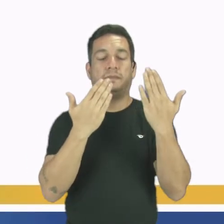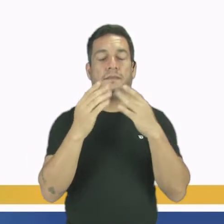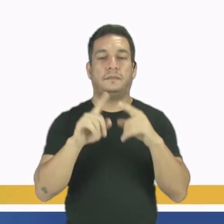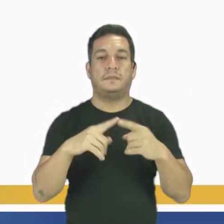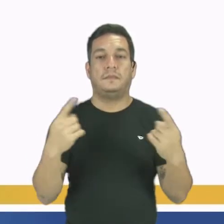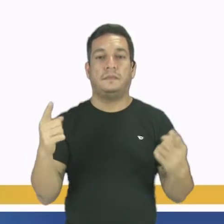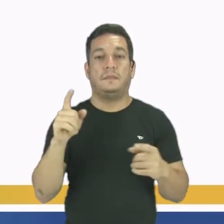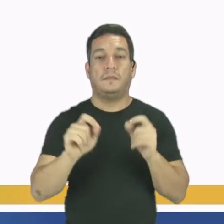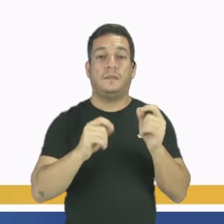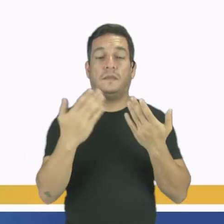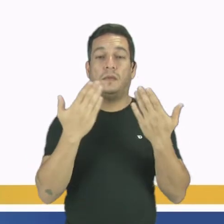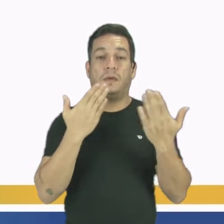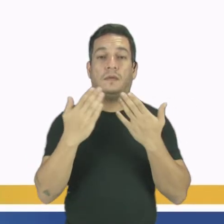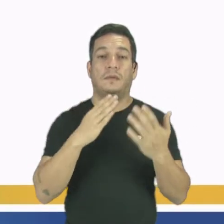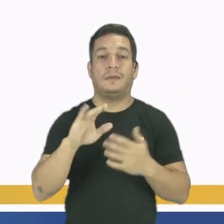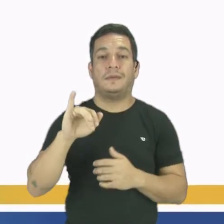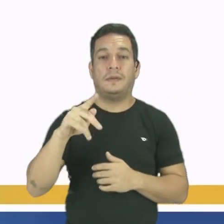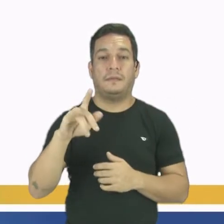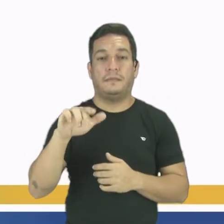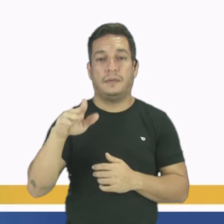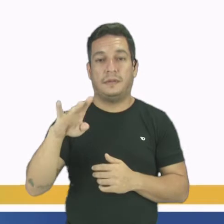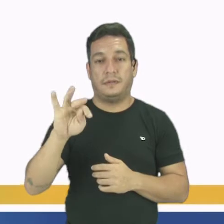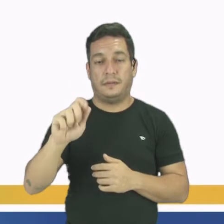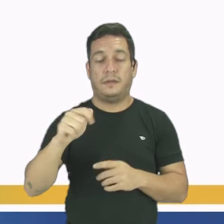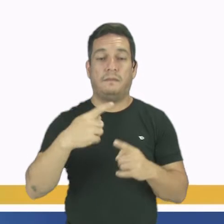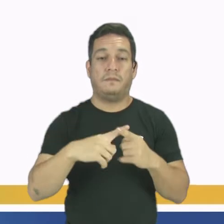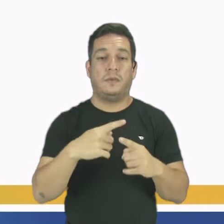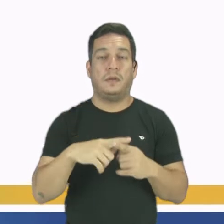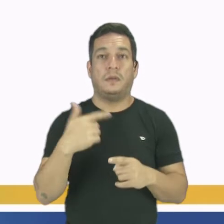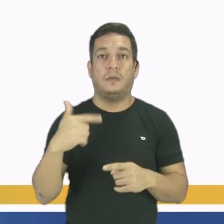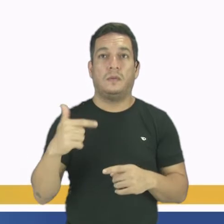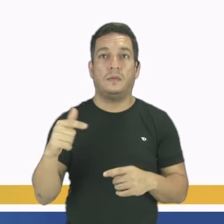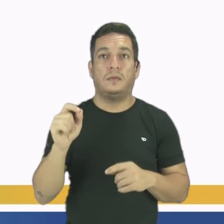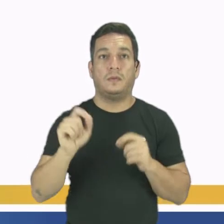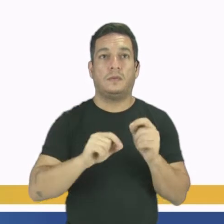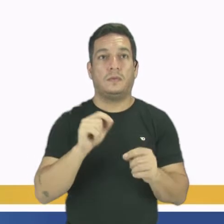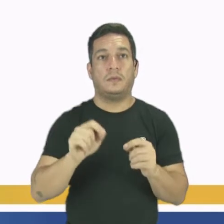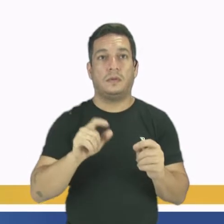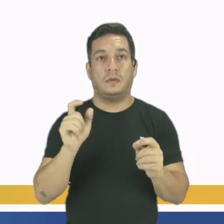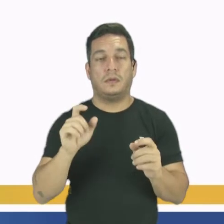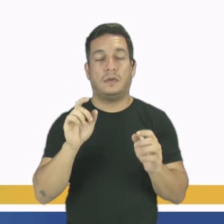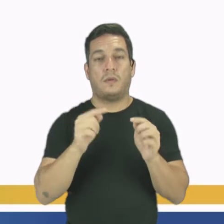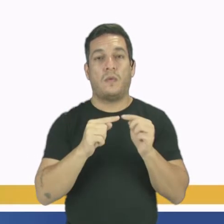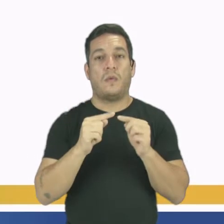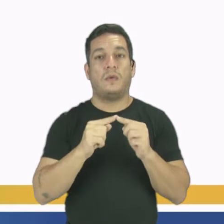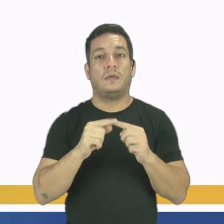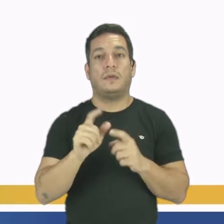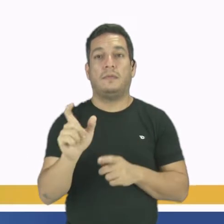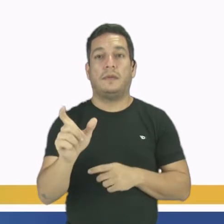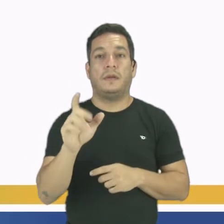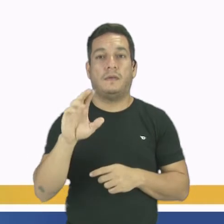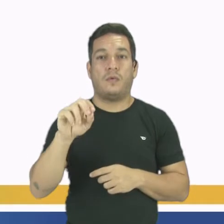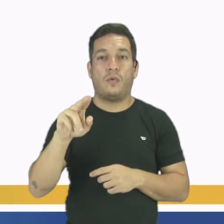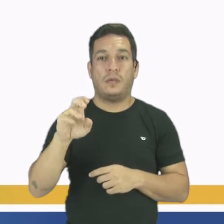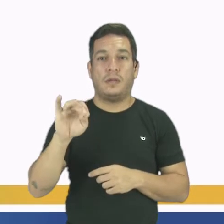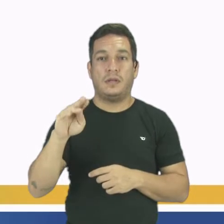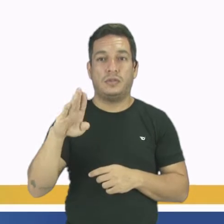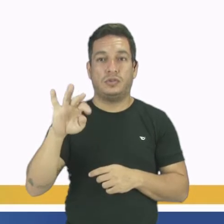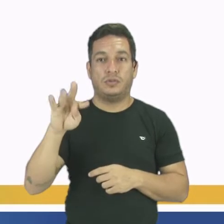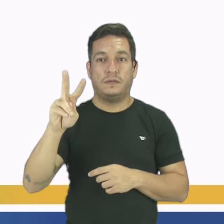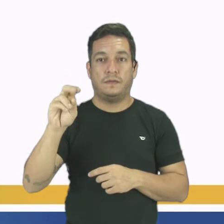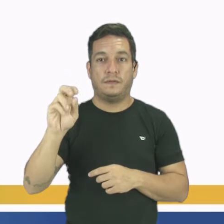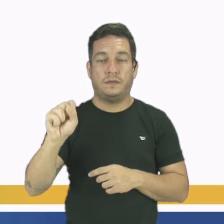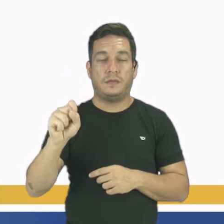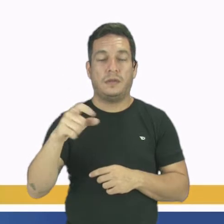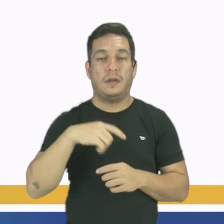que ela é uma comparação implícita. Por quê? Porque ela não tem a conexão de uma palavra que é chamada conectivo, que